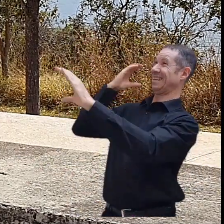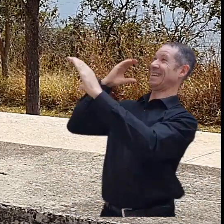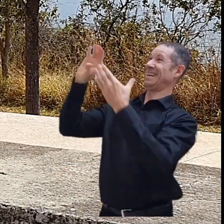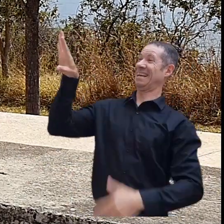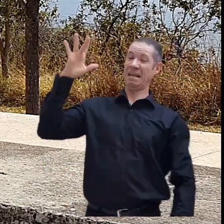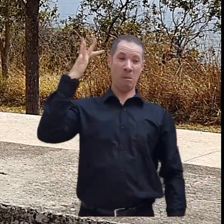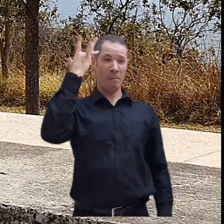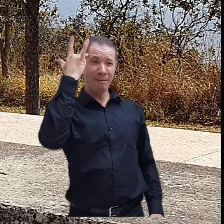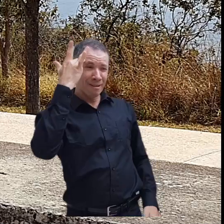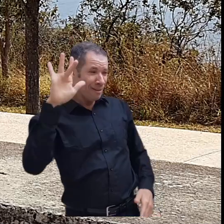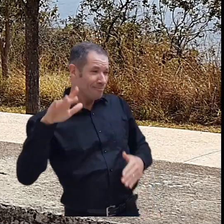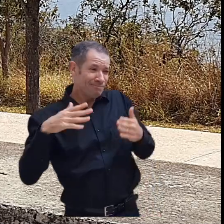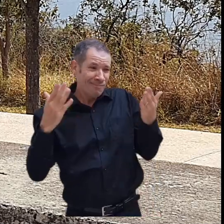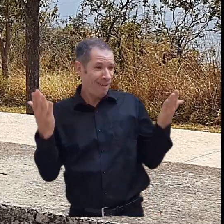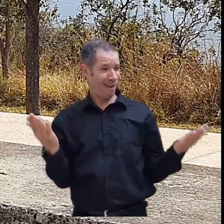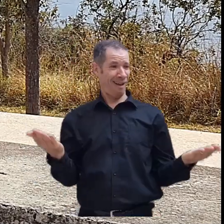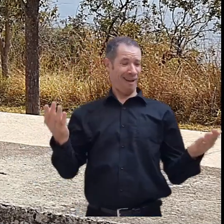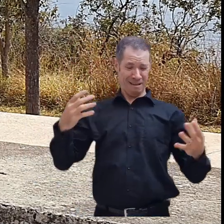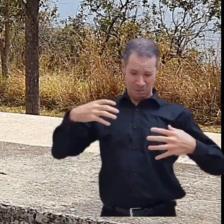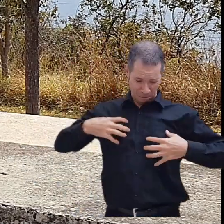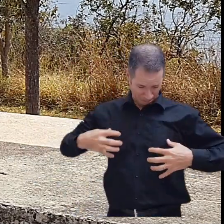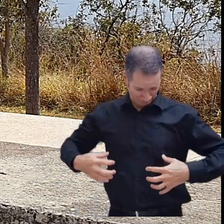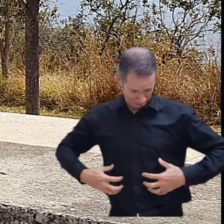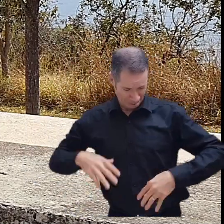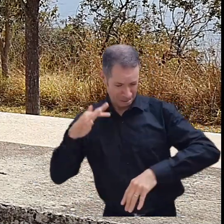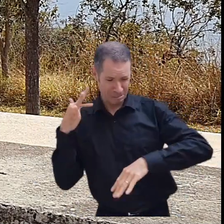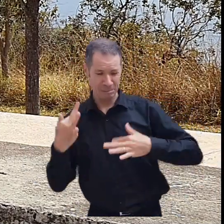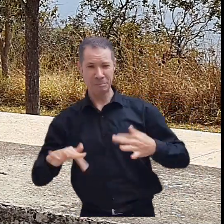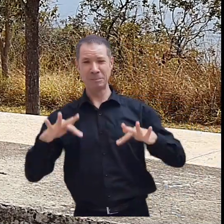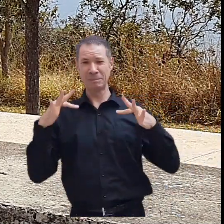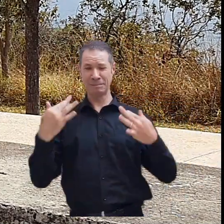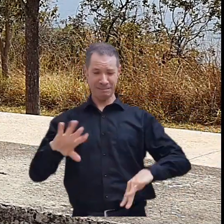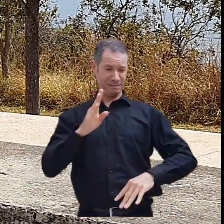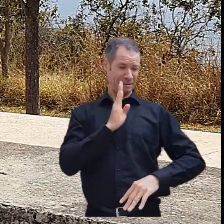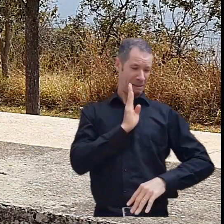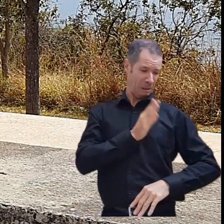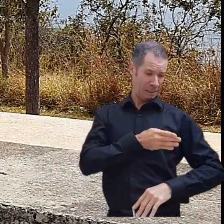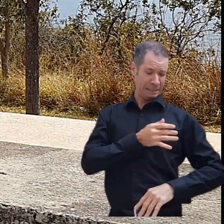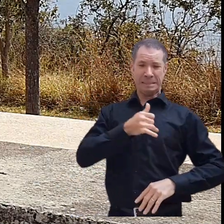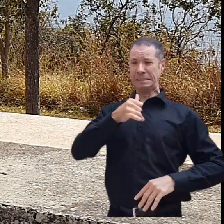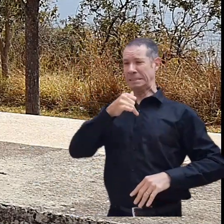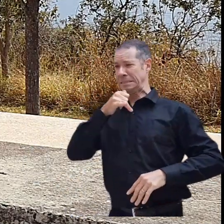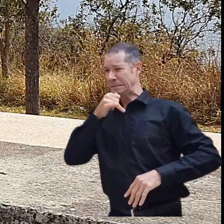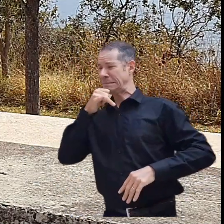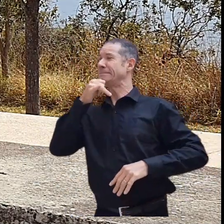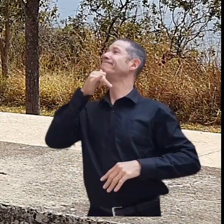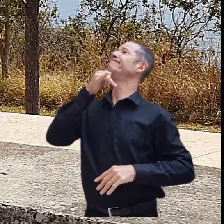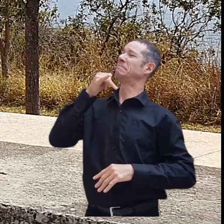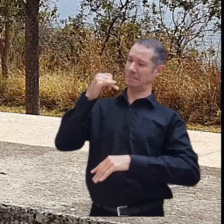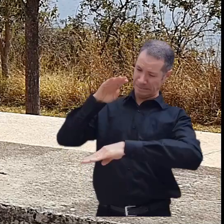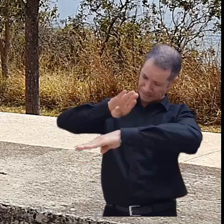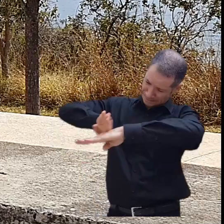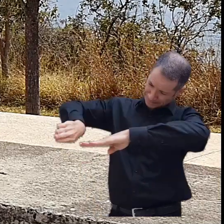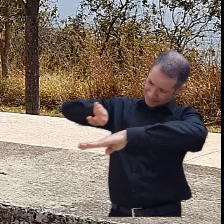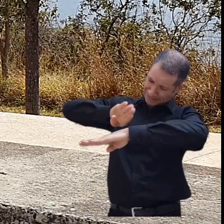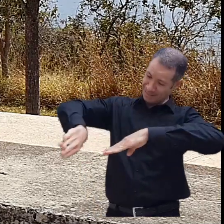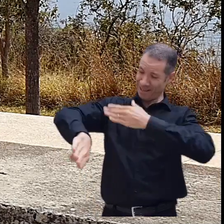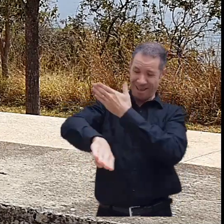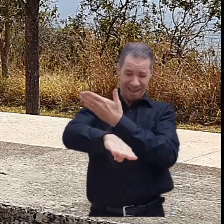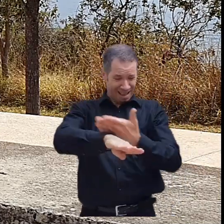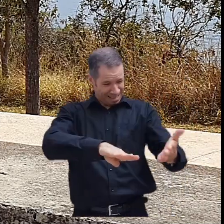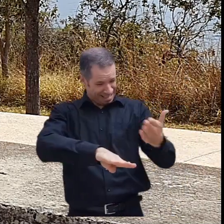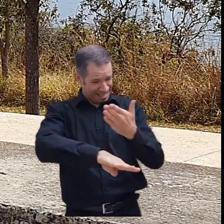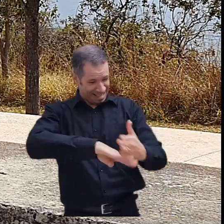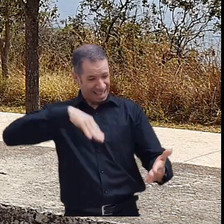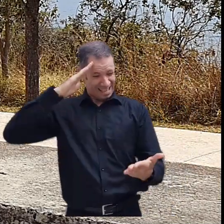sem saber. O corpo dolorido, o coração ferido, mesmo entre os cacos ele ainda